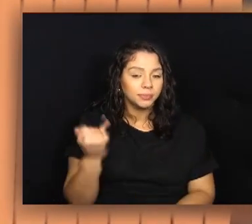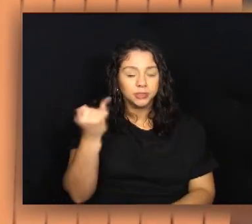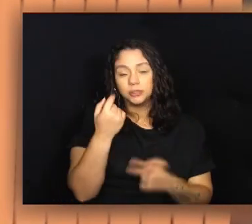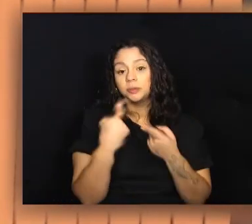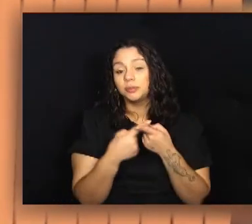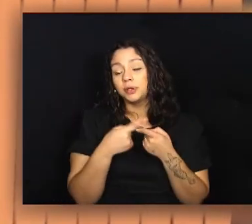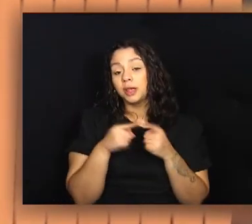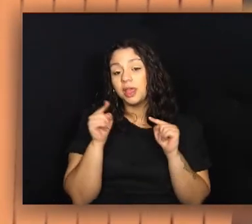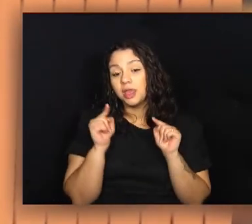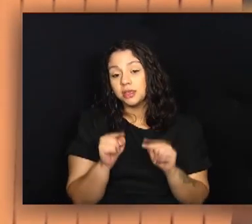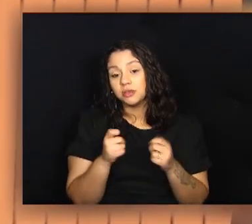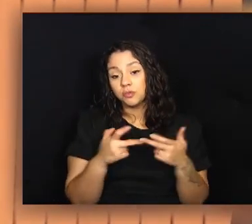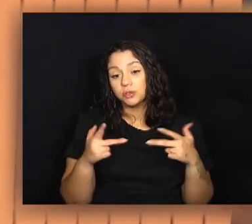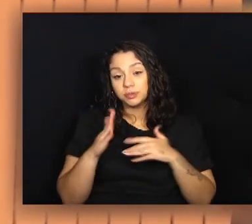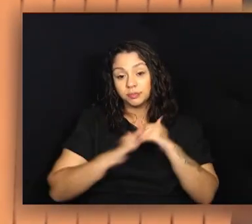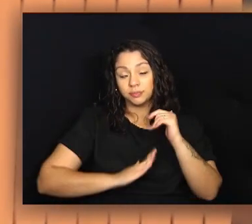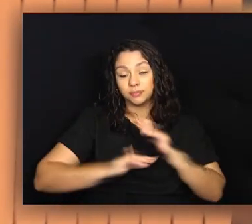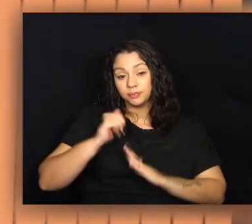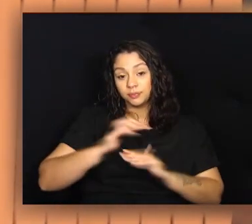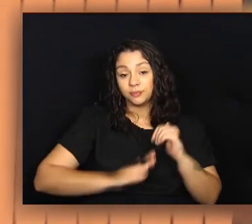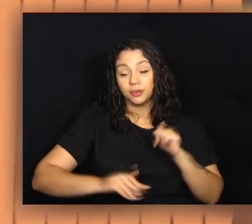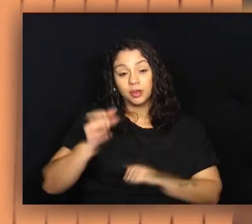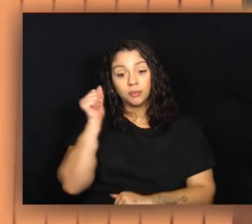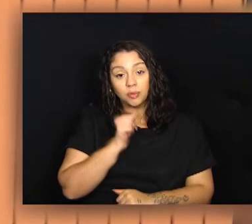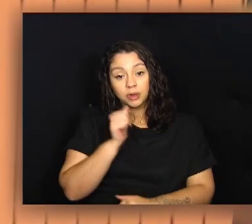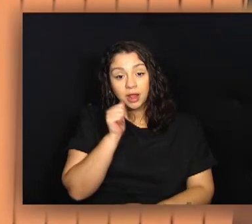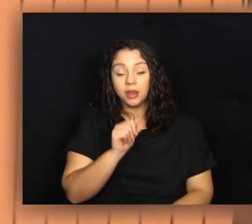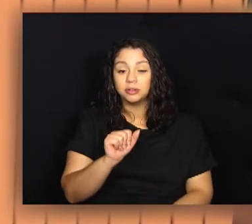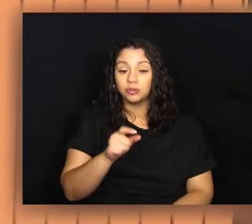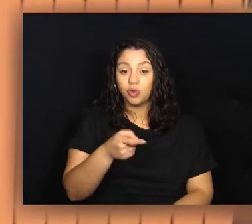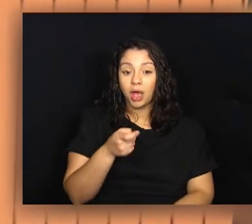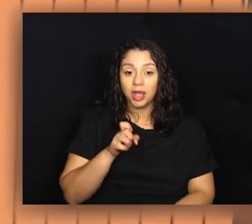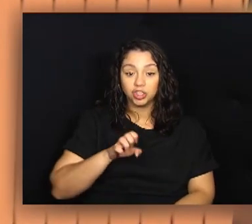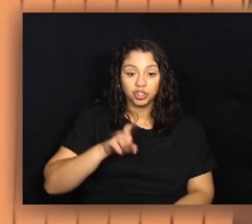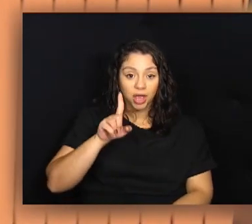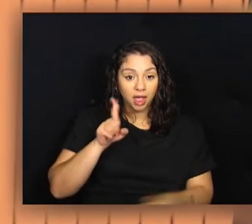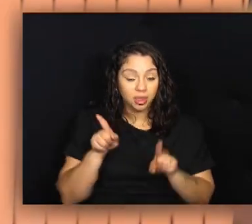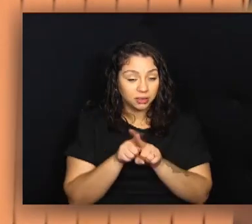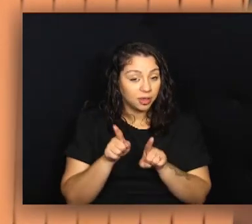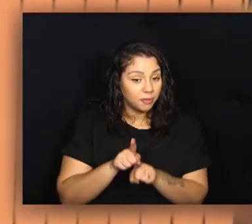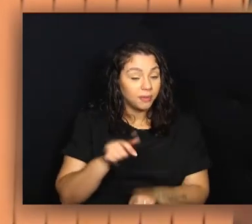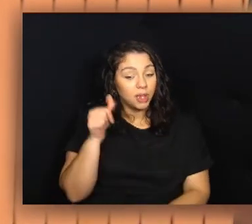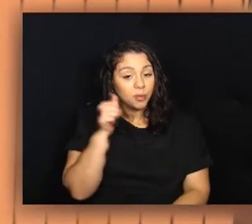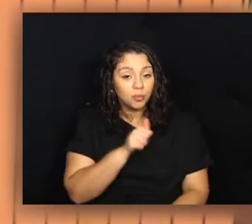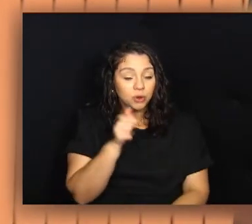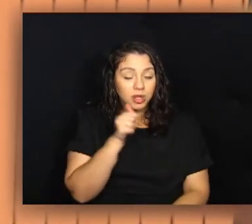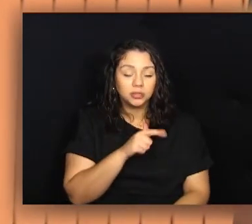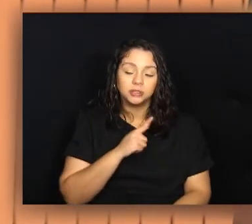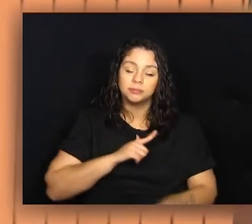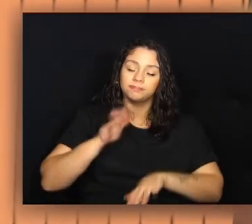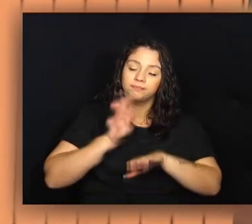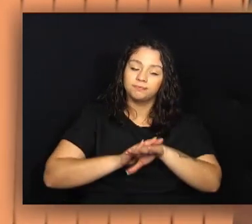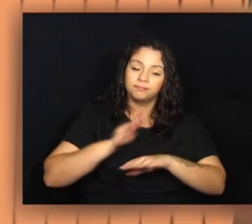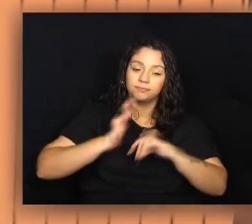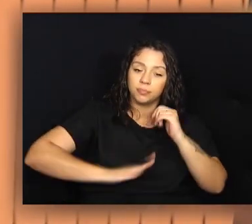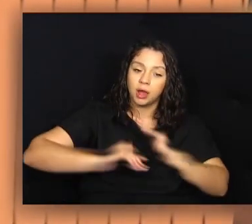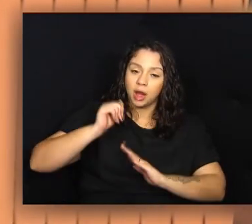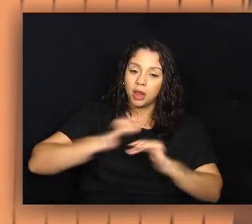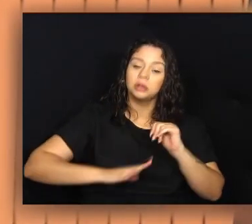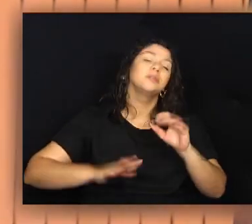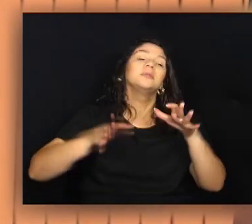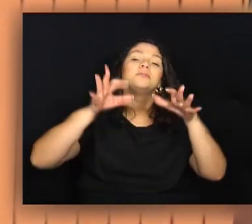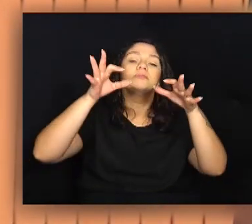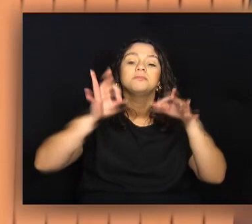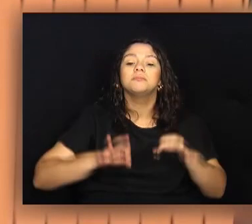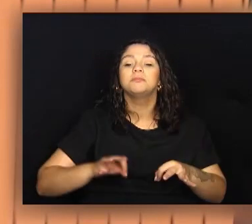são essas atuações dessas mulheres do axé, essa atuação coesa que nós temos visto aqui em Campinas, que